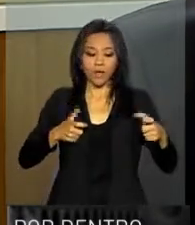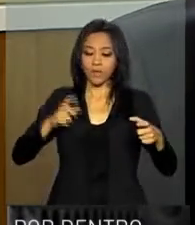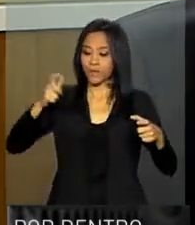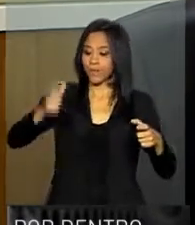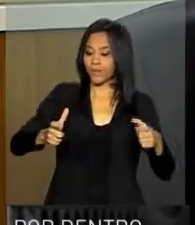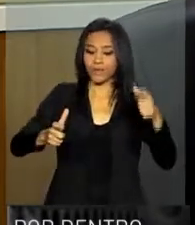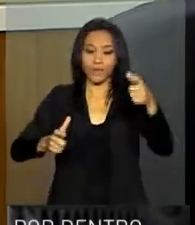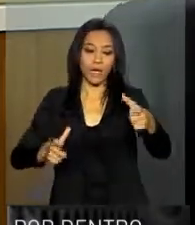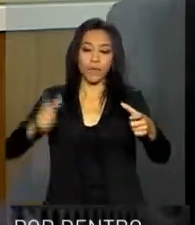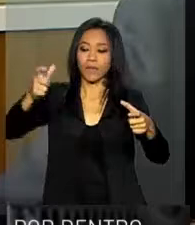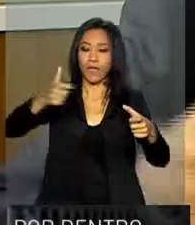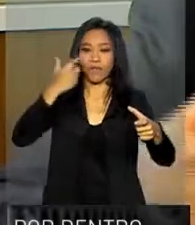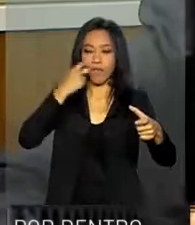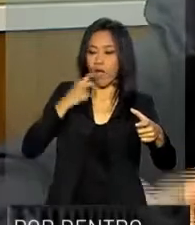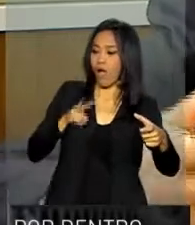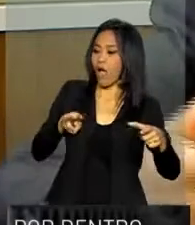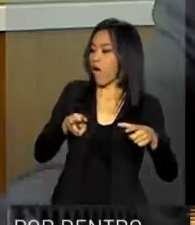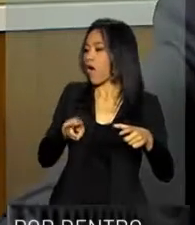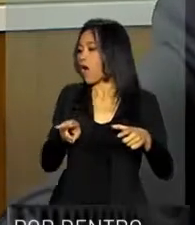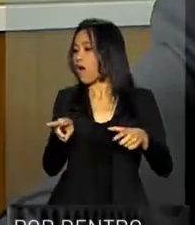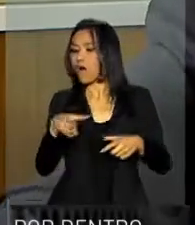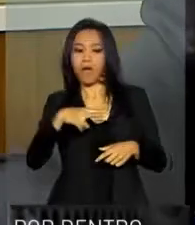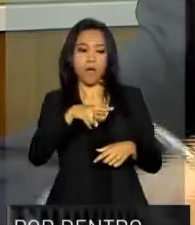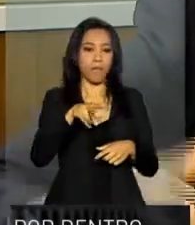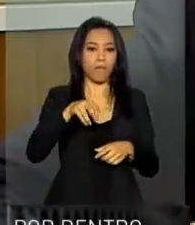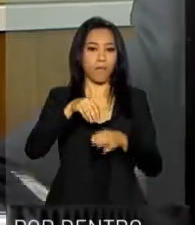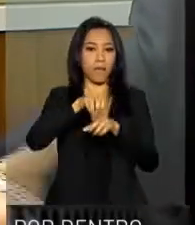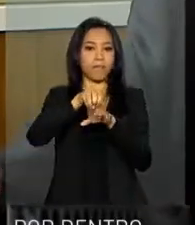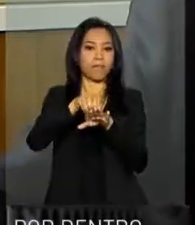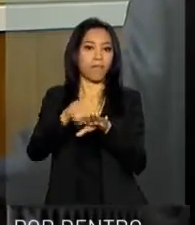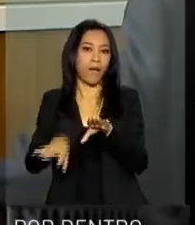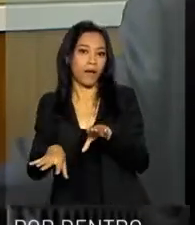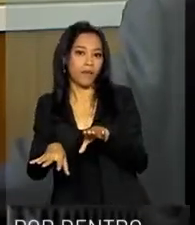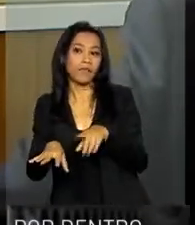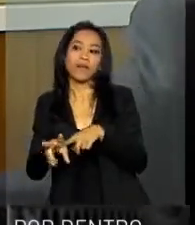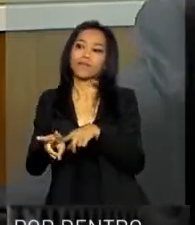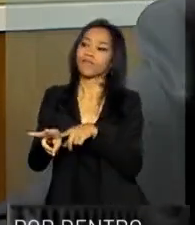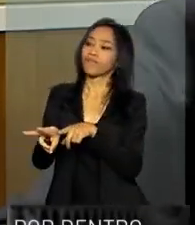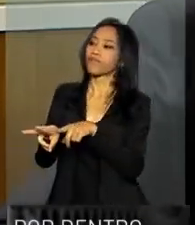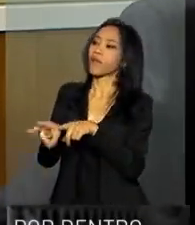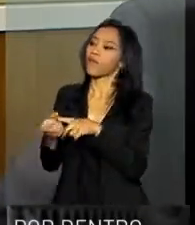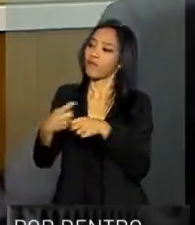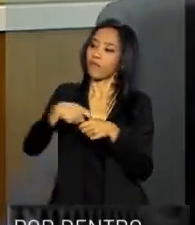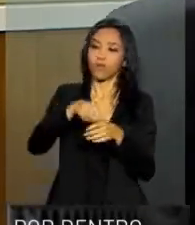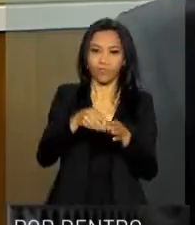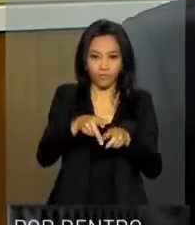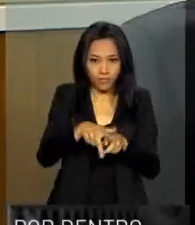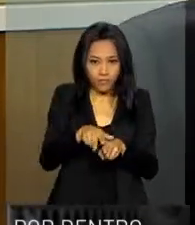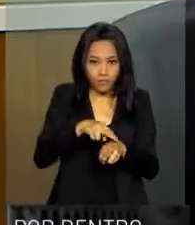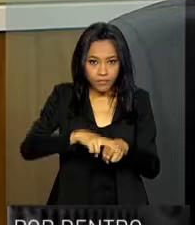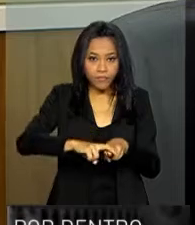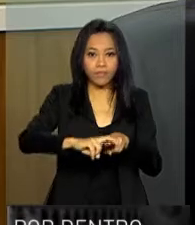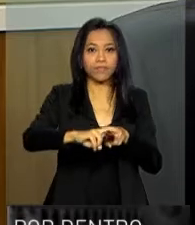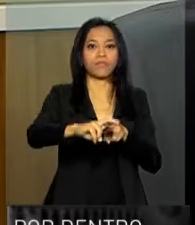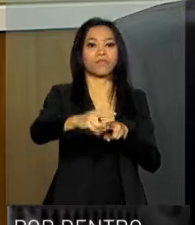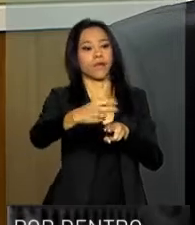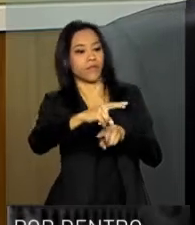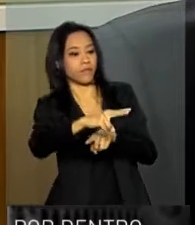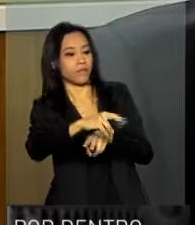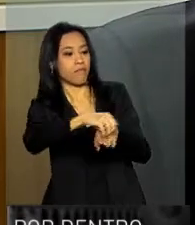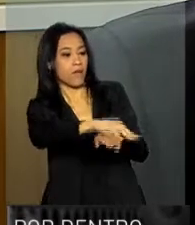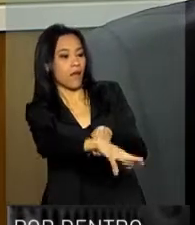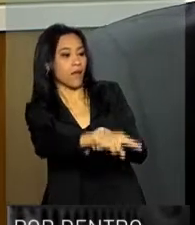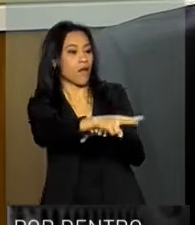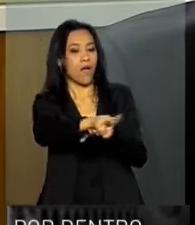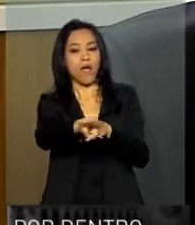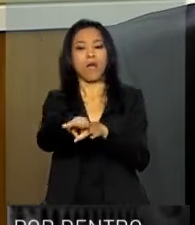ea necessidade de desenvolver nas várias paradas todo um trabalho de receptivo turístico por isso eu